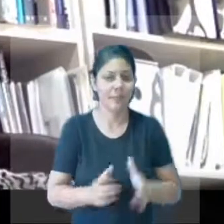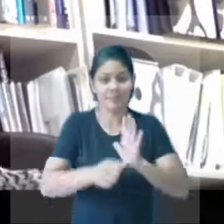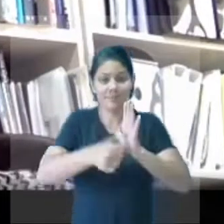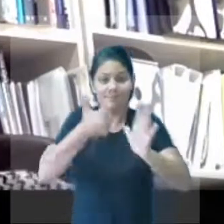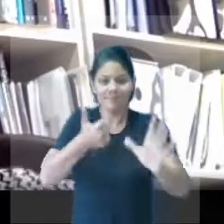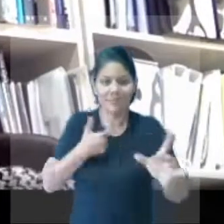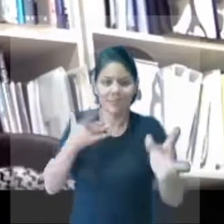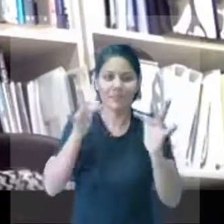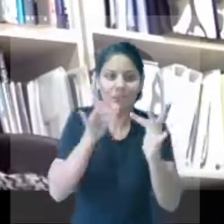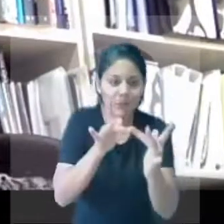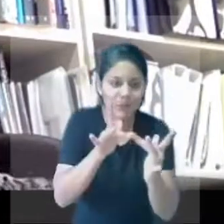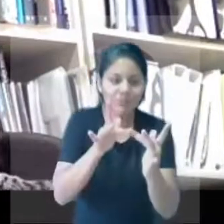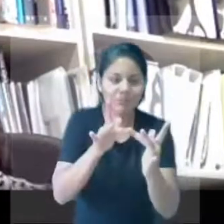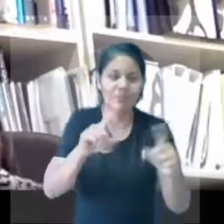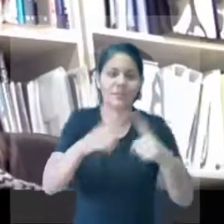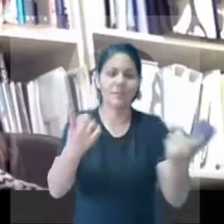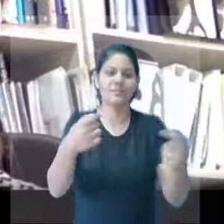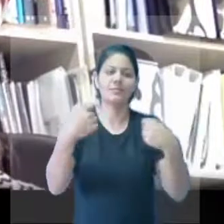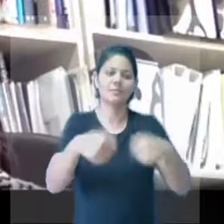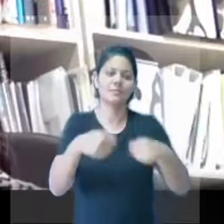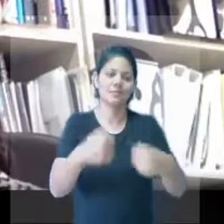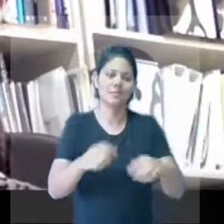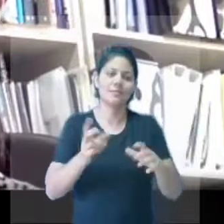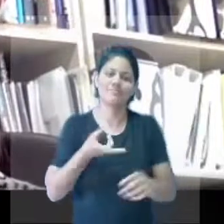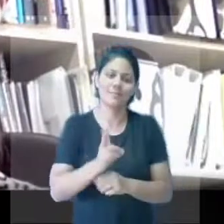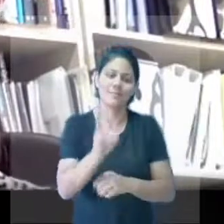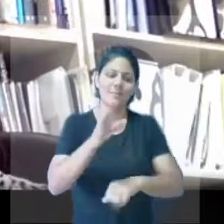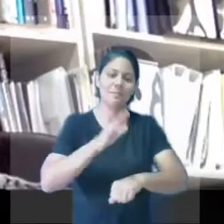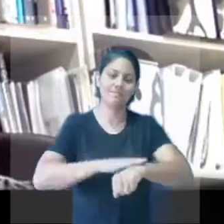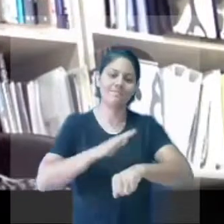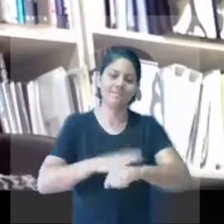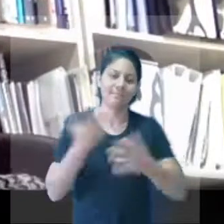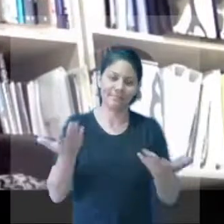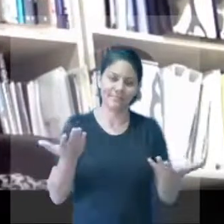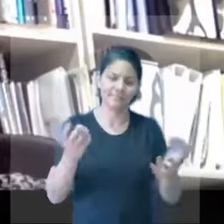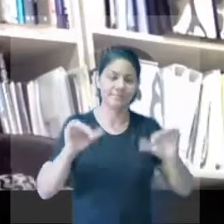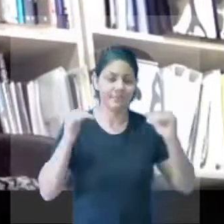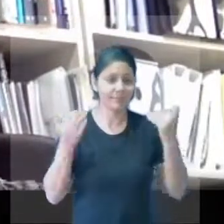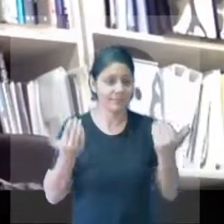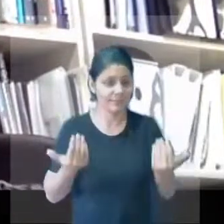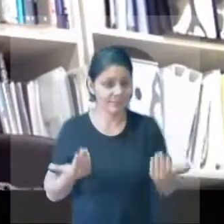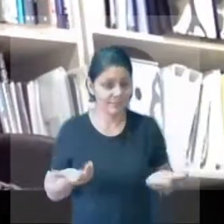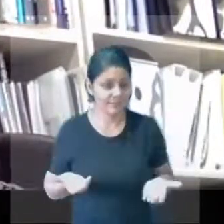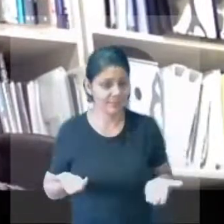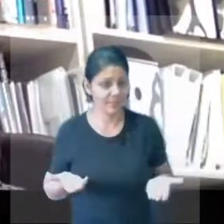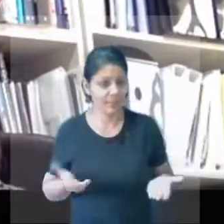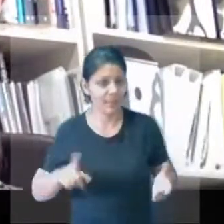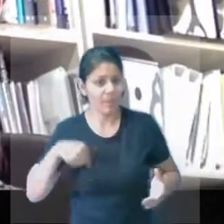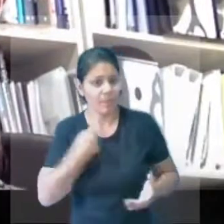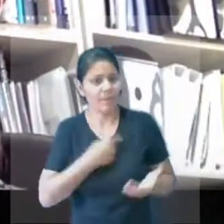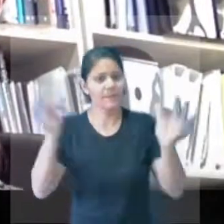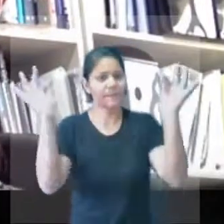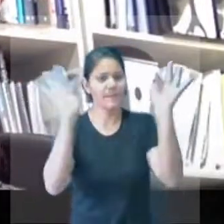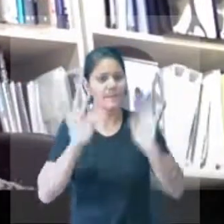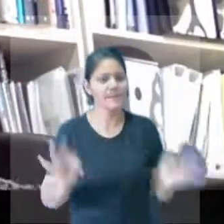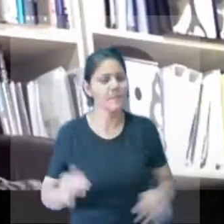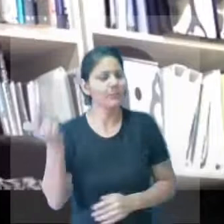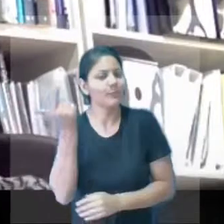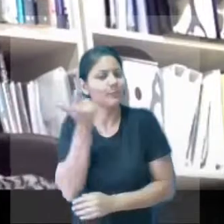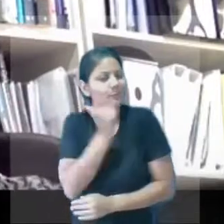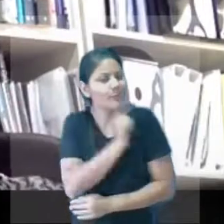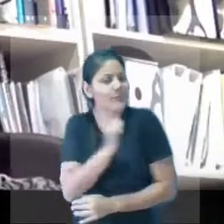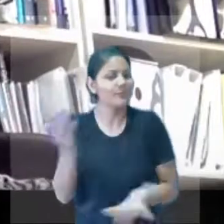primeira vez, mas, pelo jeito, será assim por algum tempo. Então, nós estamos muito felizes em estarmos